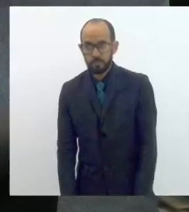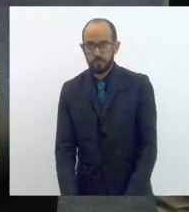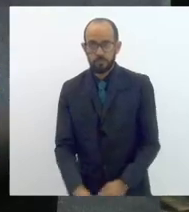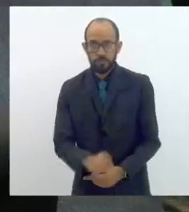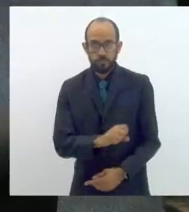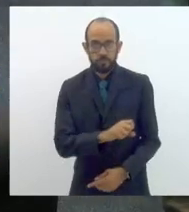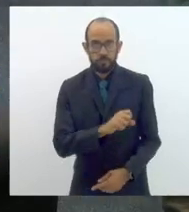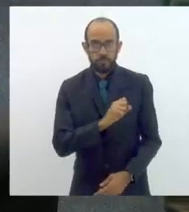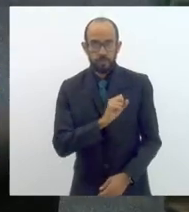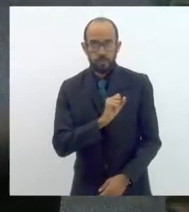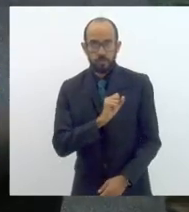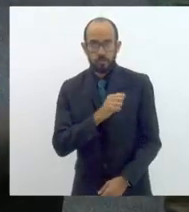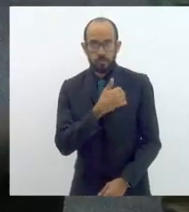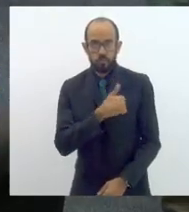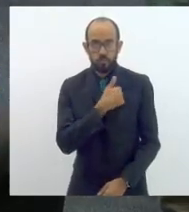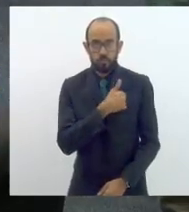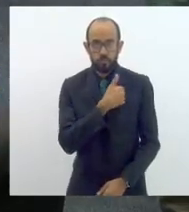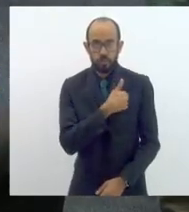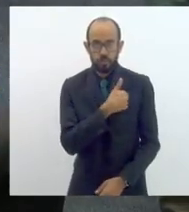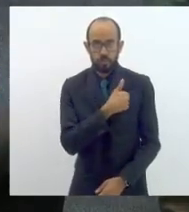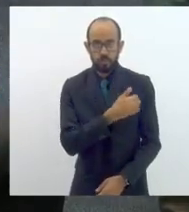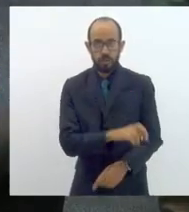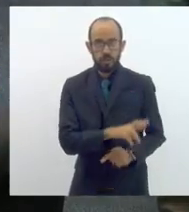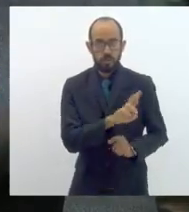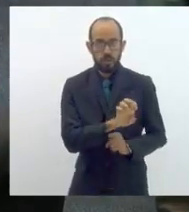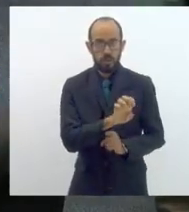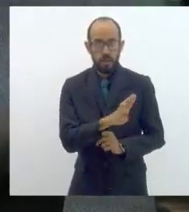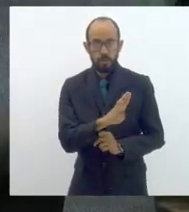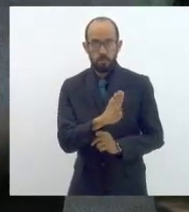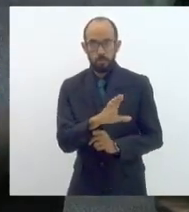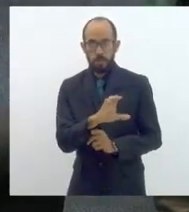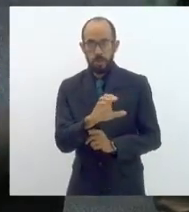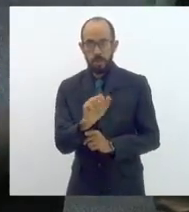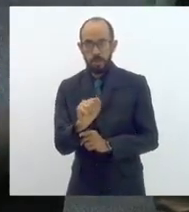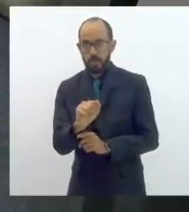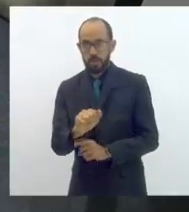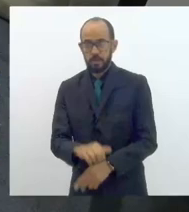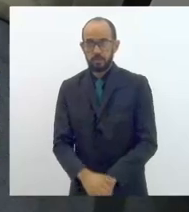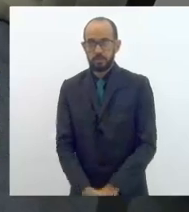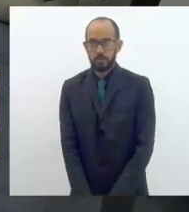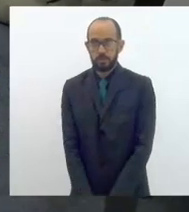São João de Meriti, Rebeca Aniceto de Lima.